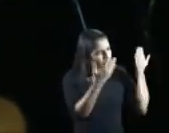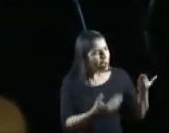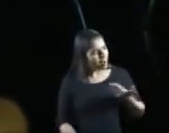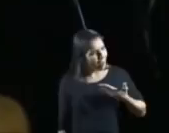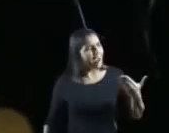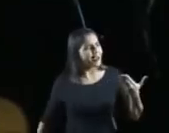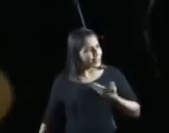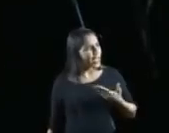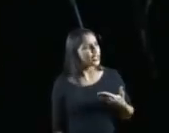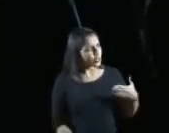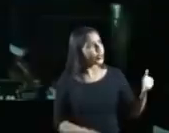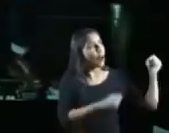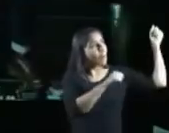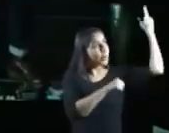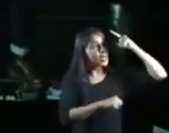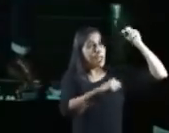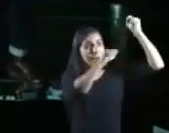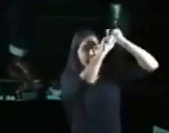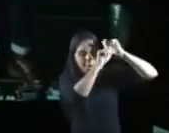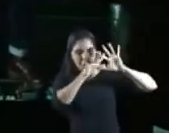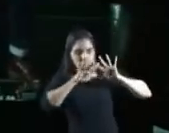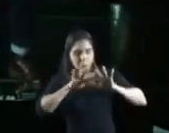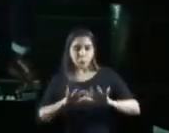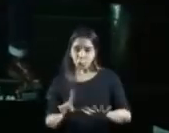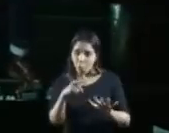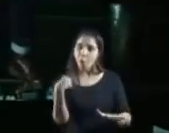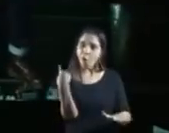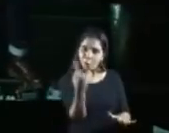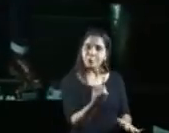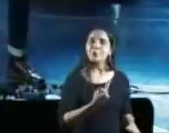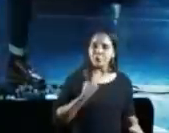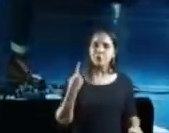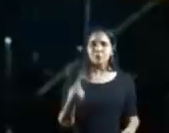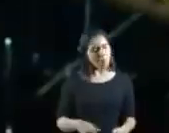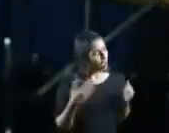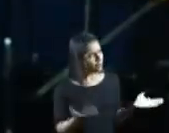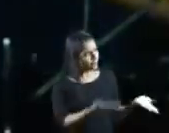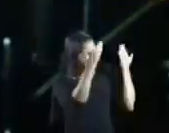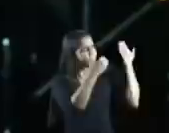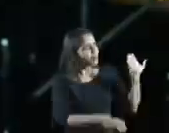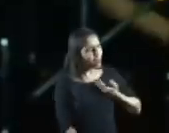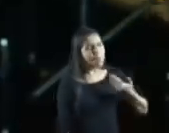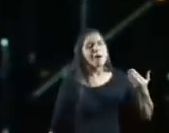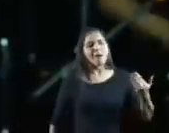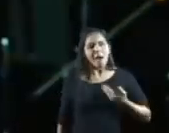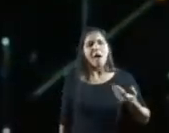Avante, camarada, e o sol brilhará pra todos nós.